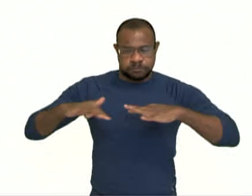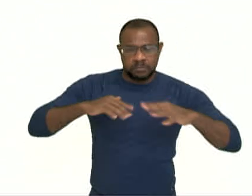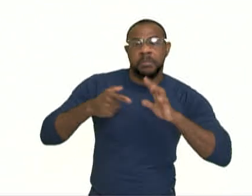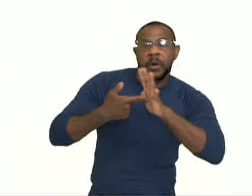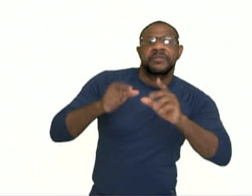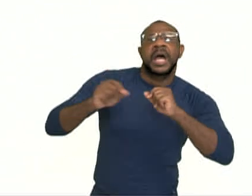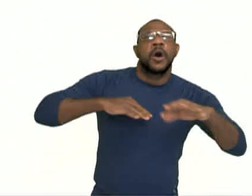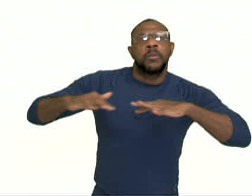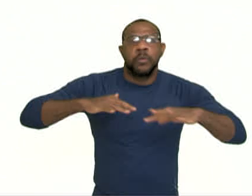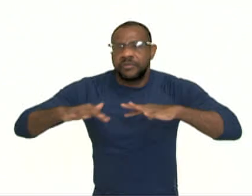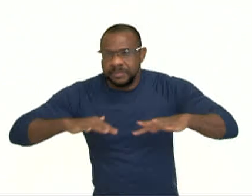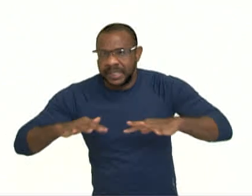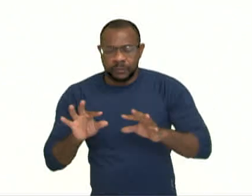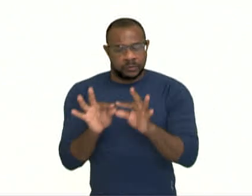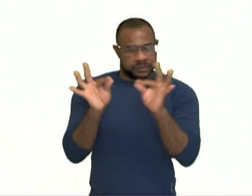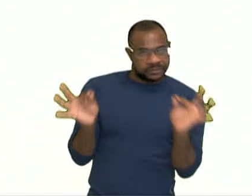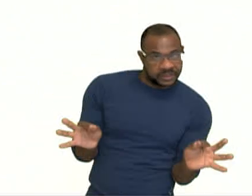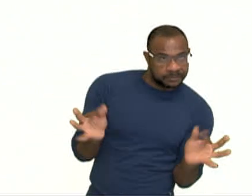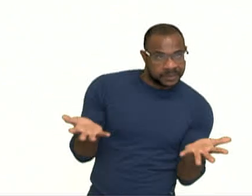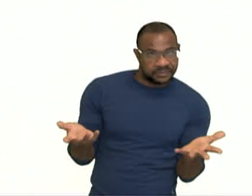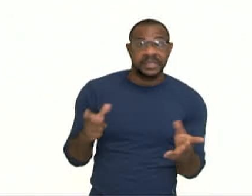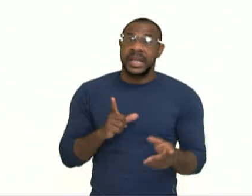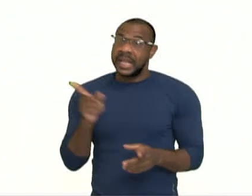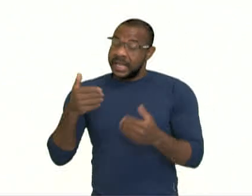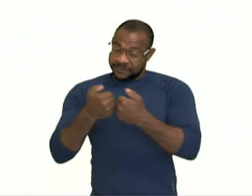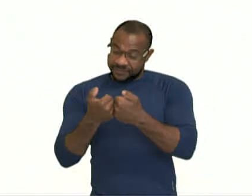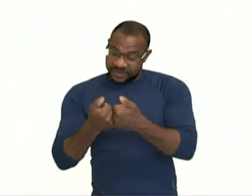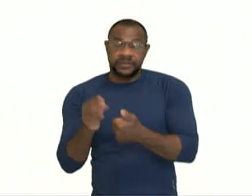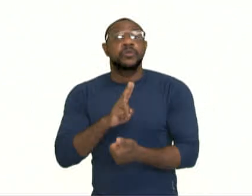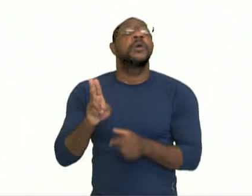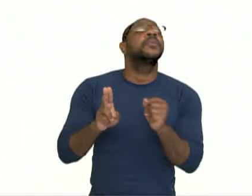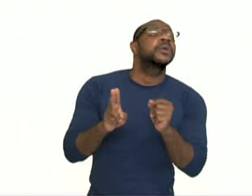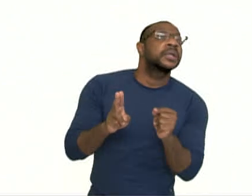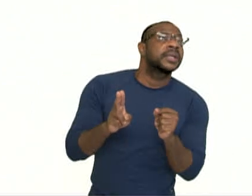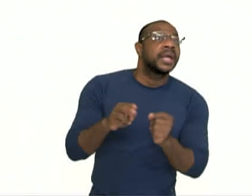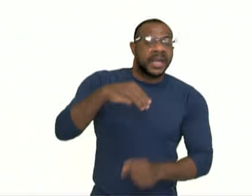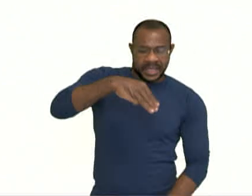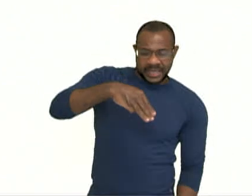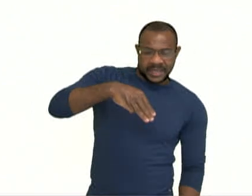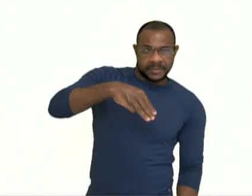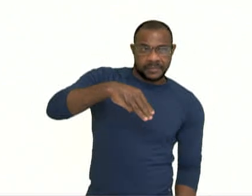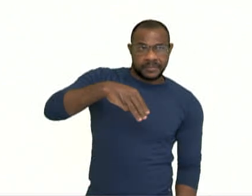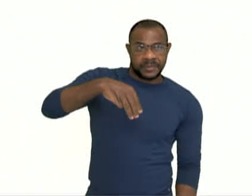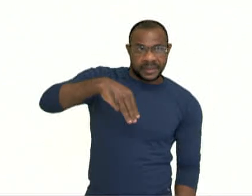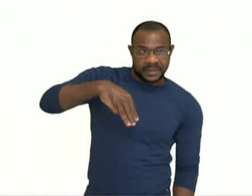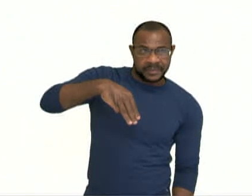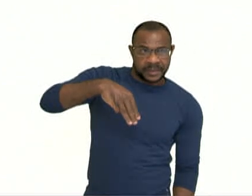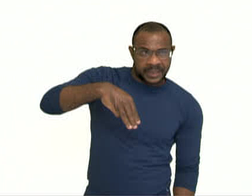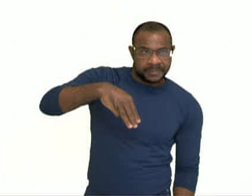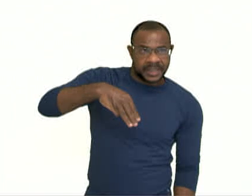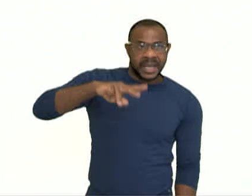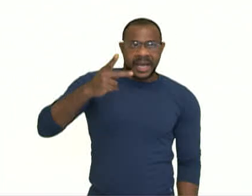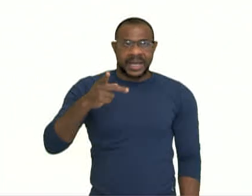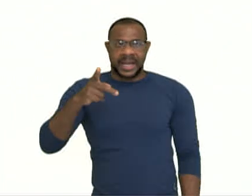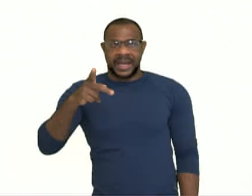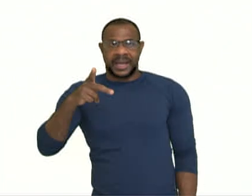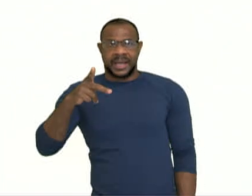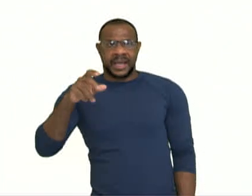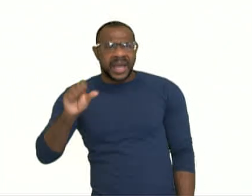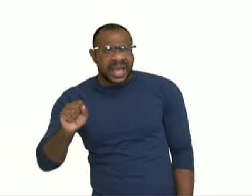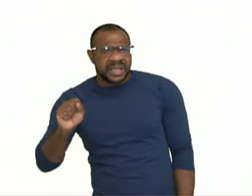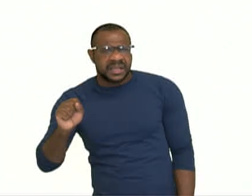movimento harmônico simples, que lá em física nós chamamos de MHS, através de uma força